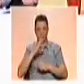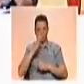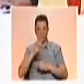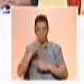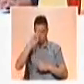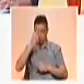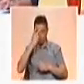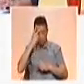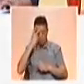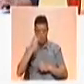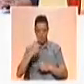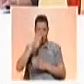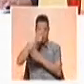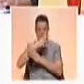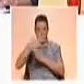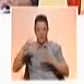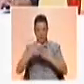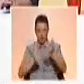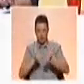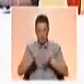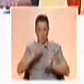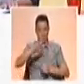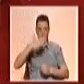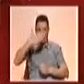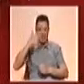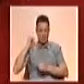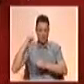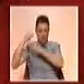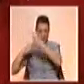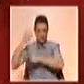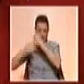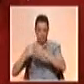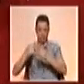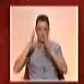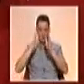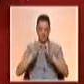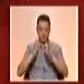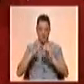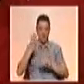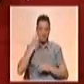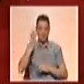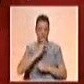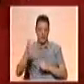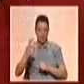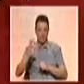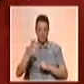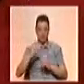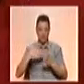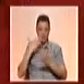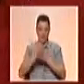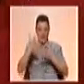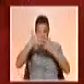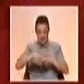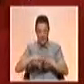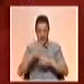Esse esforço. Os planos de gestão, esta primeira geração já tentava, com essas várias medidas, tentava congregar, integrar